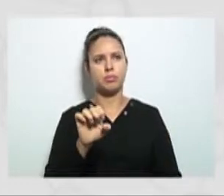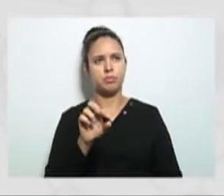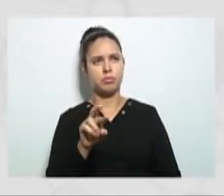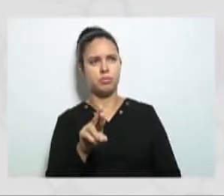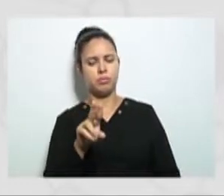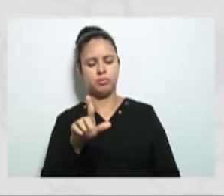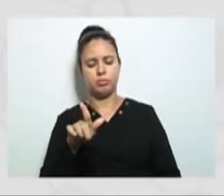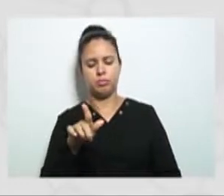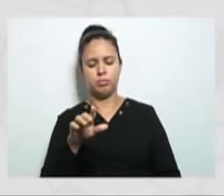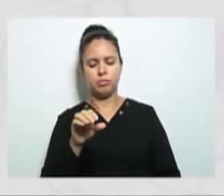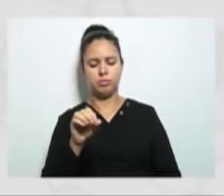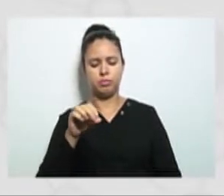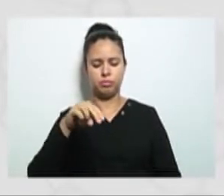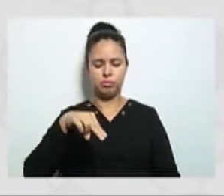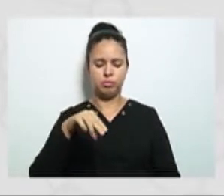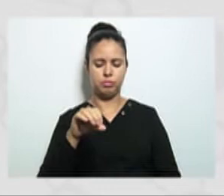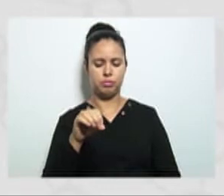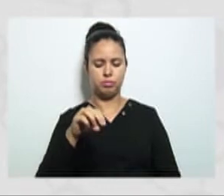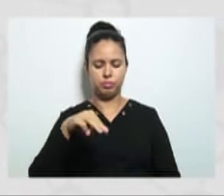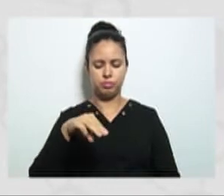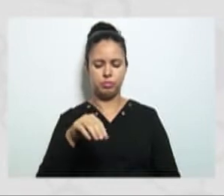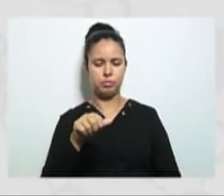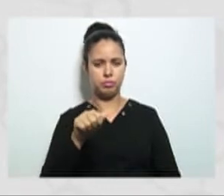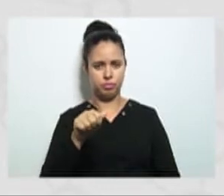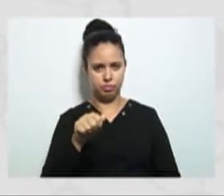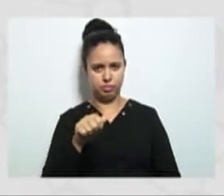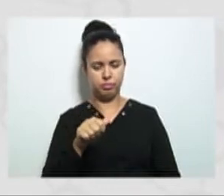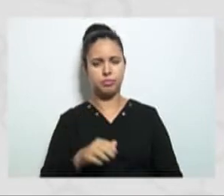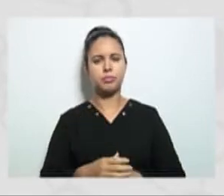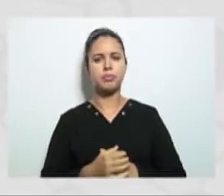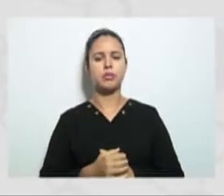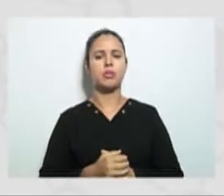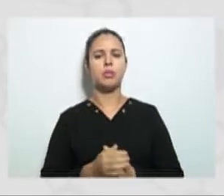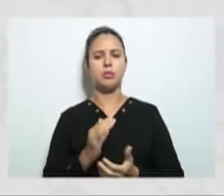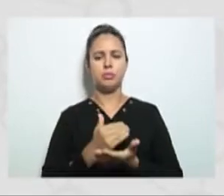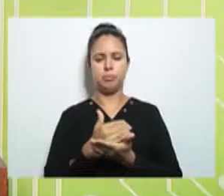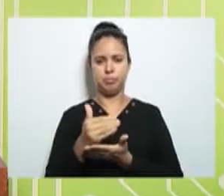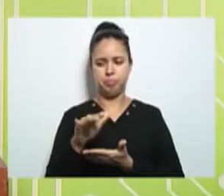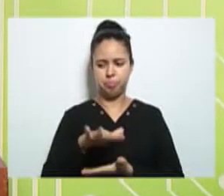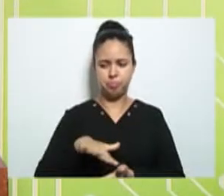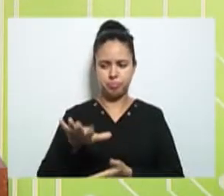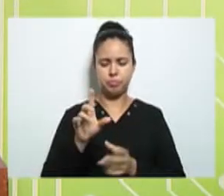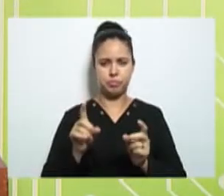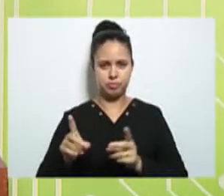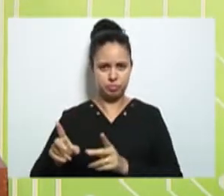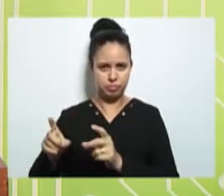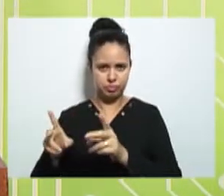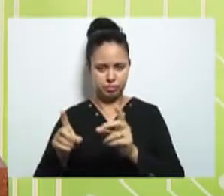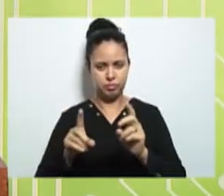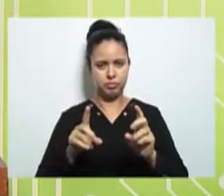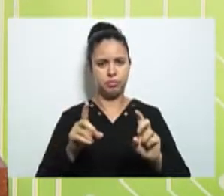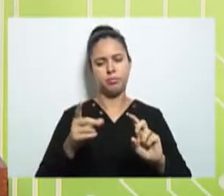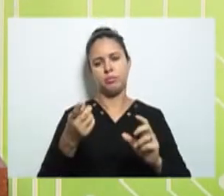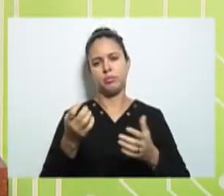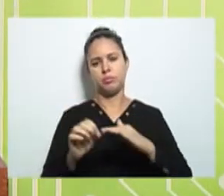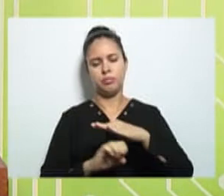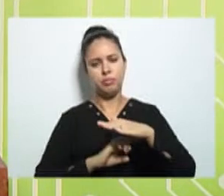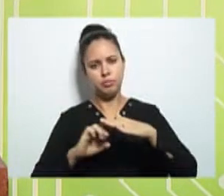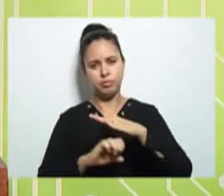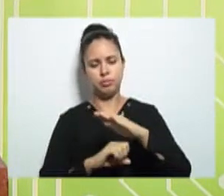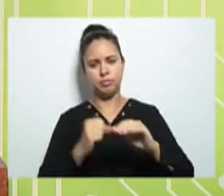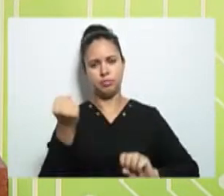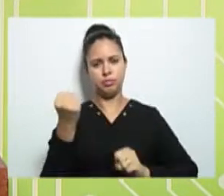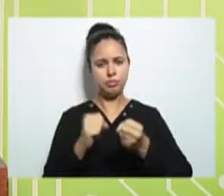quando a gente teve a automação do comércio, da indústria, a gente passou a utilizar bastante esses recursos, tá?